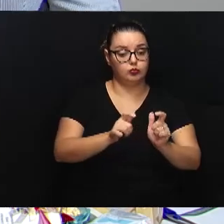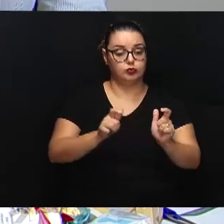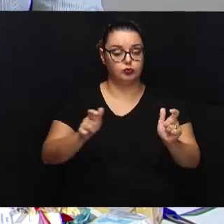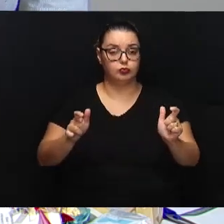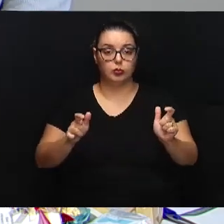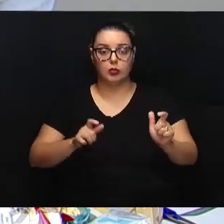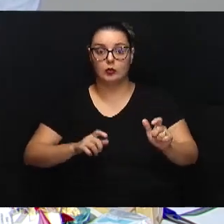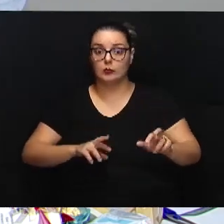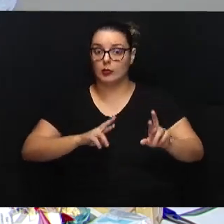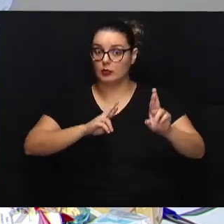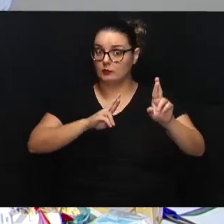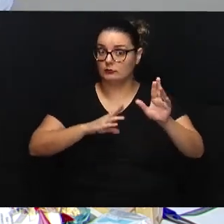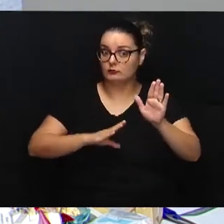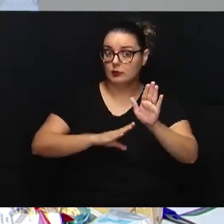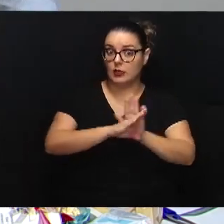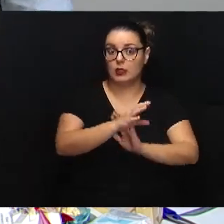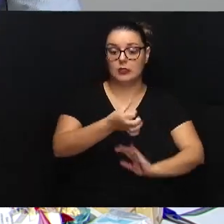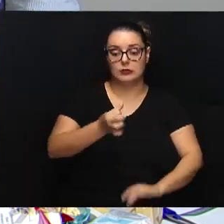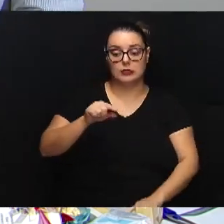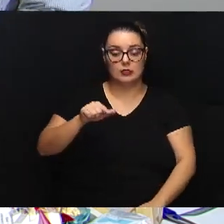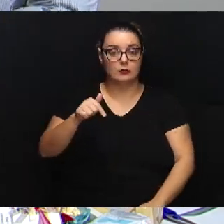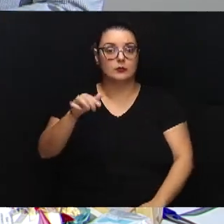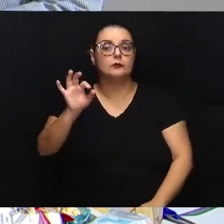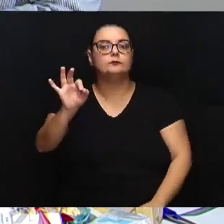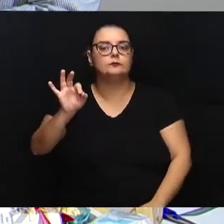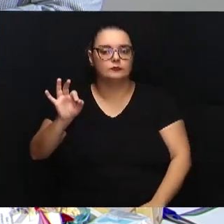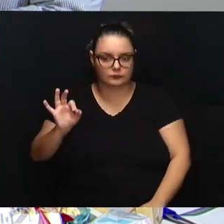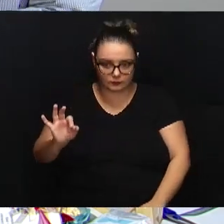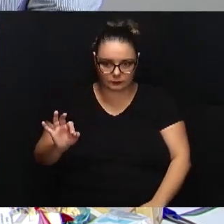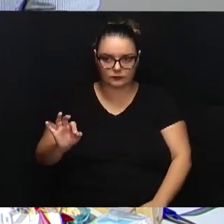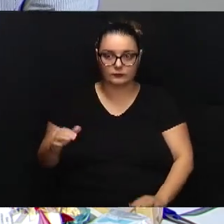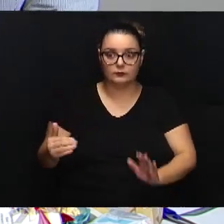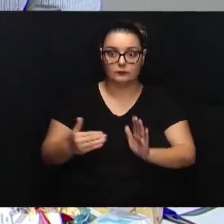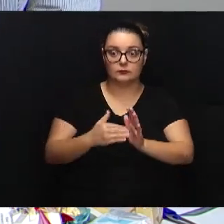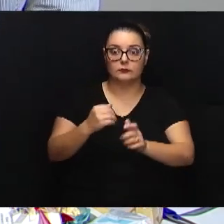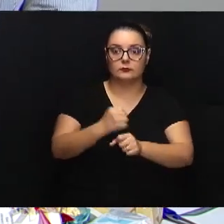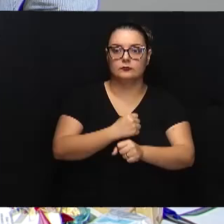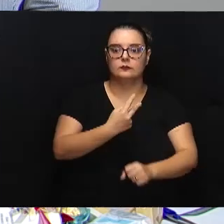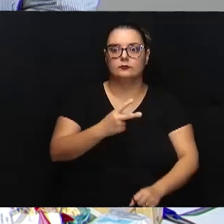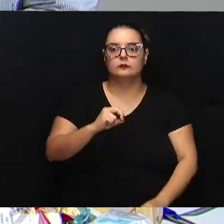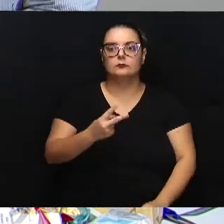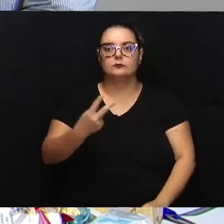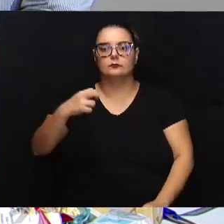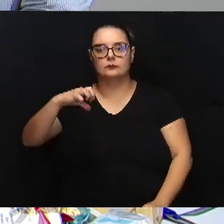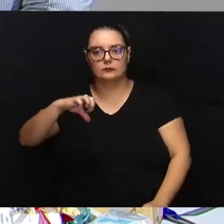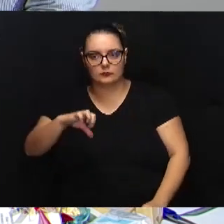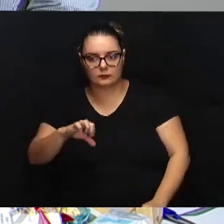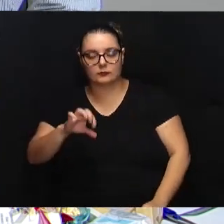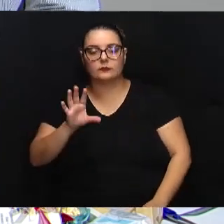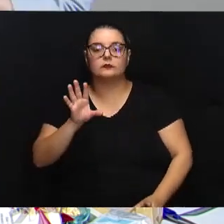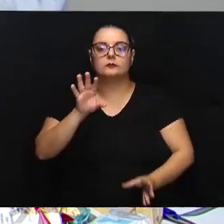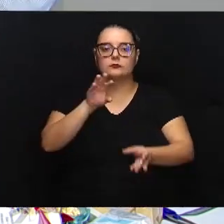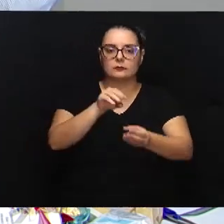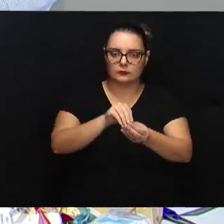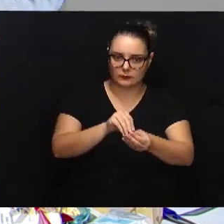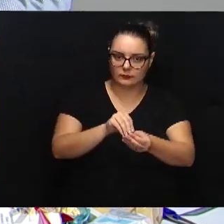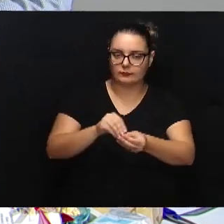de 6,7% até o ano de 2029, fechando aí um faturamento de